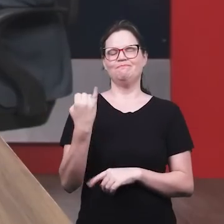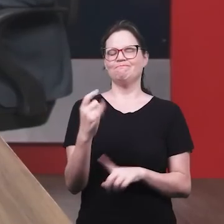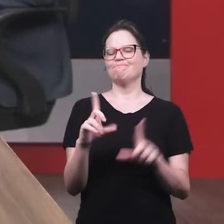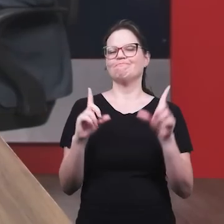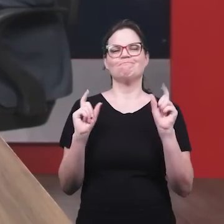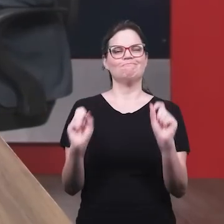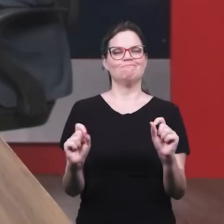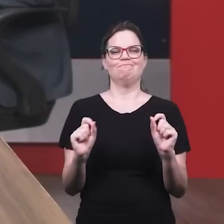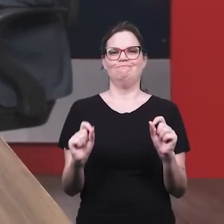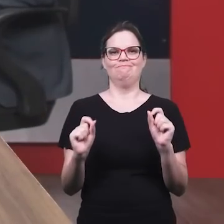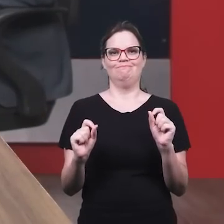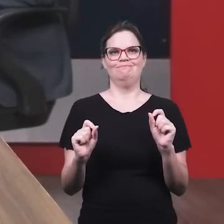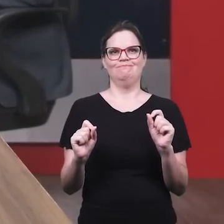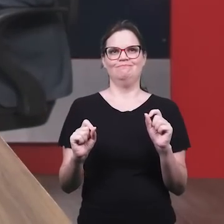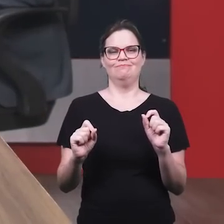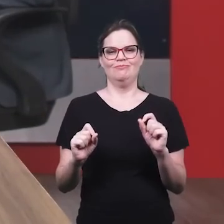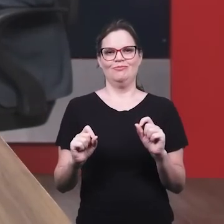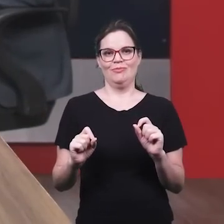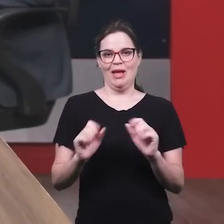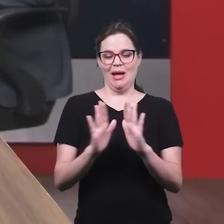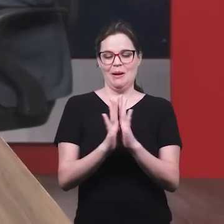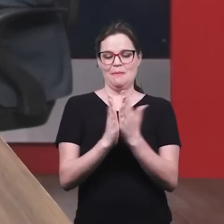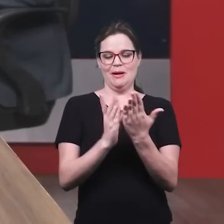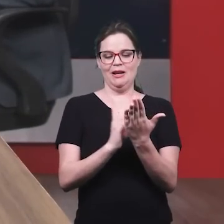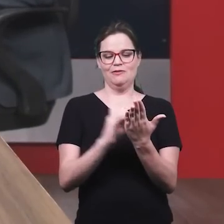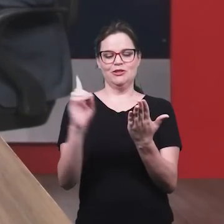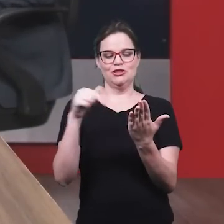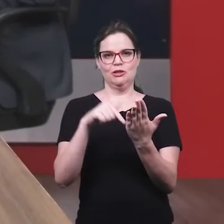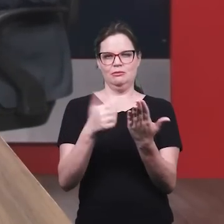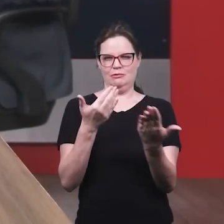a água, a palavra de Deus,